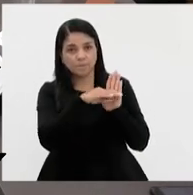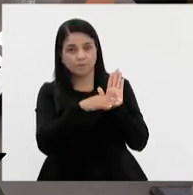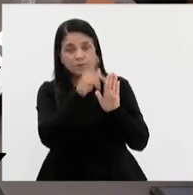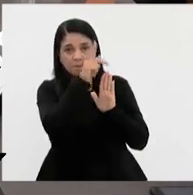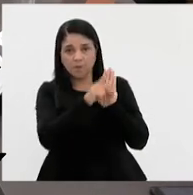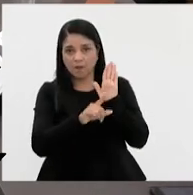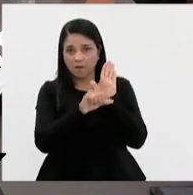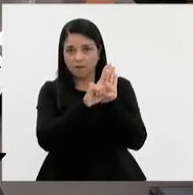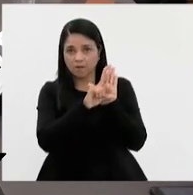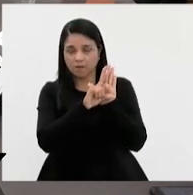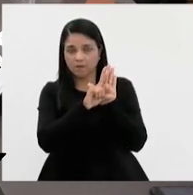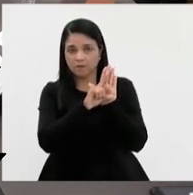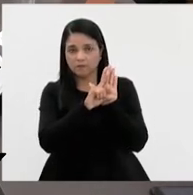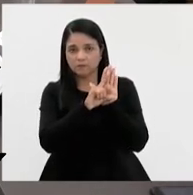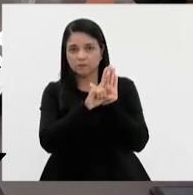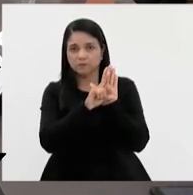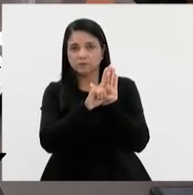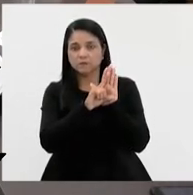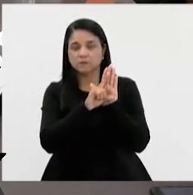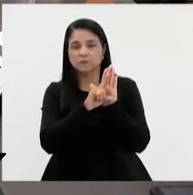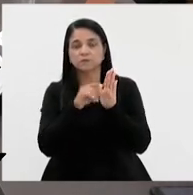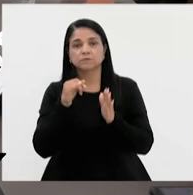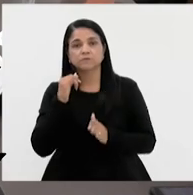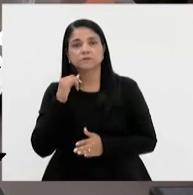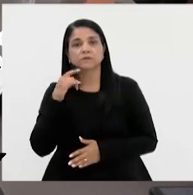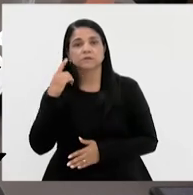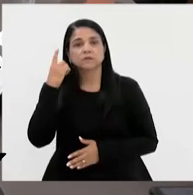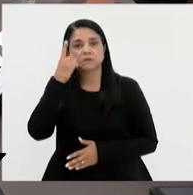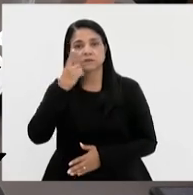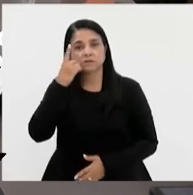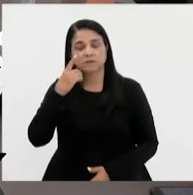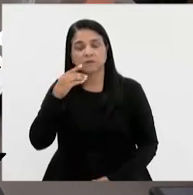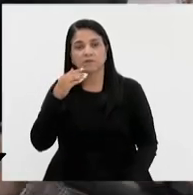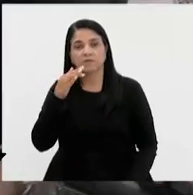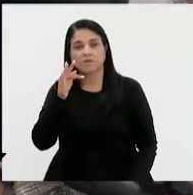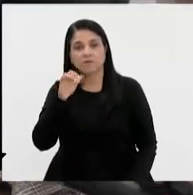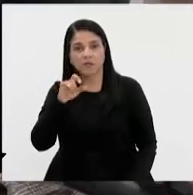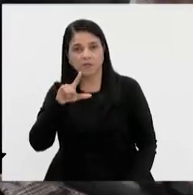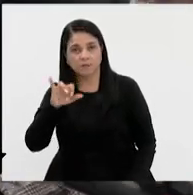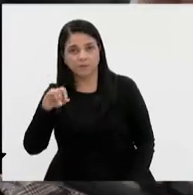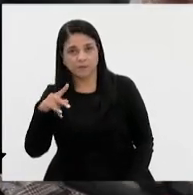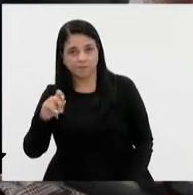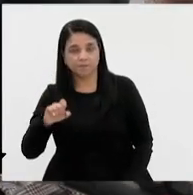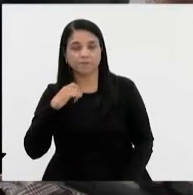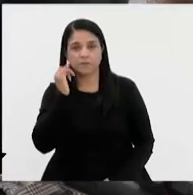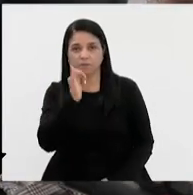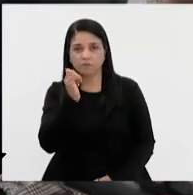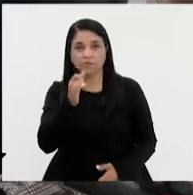projeto sob relatoria do deputado Guilherme Delaroli, projeto de lei número